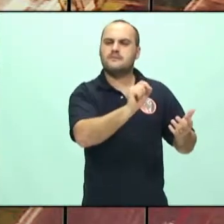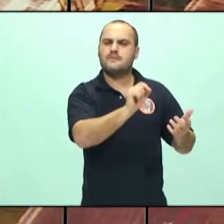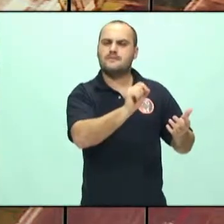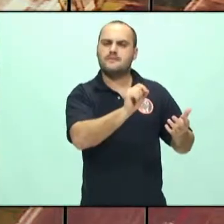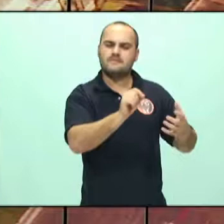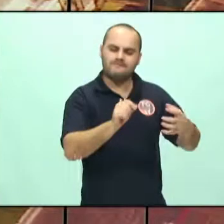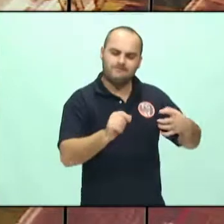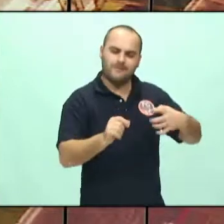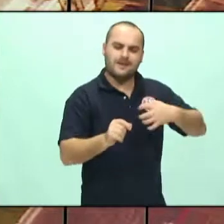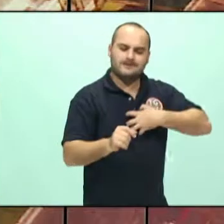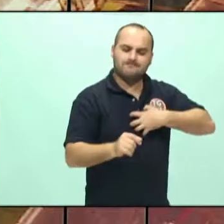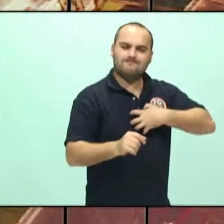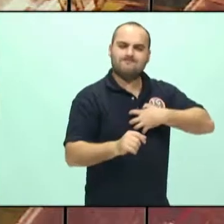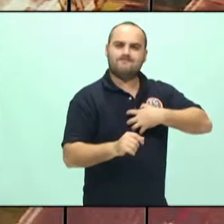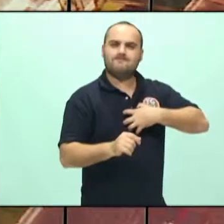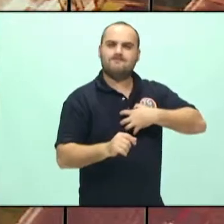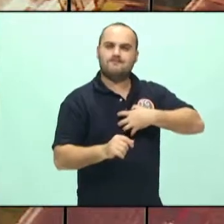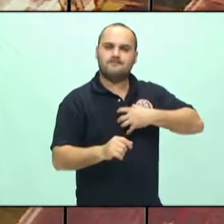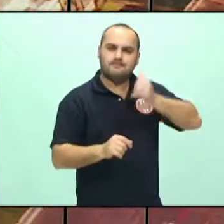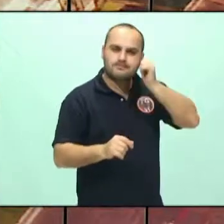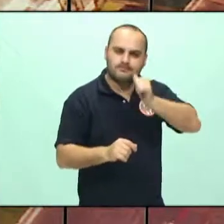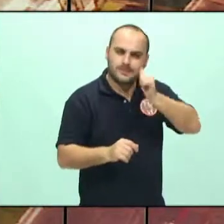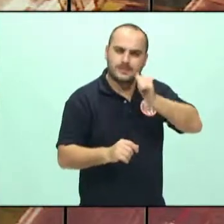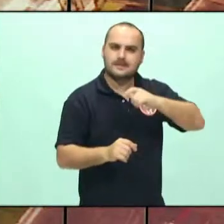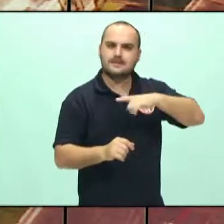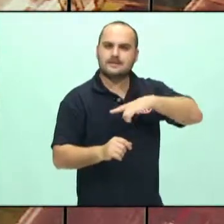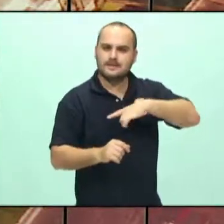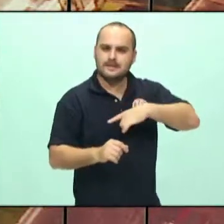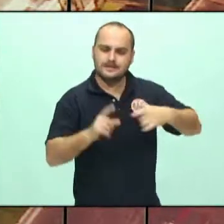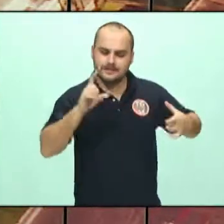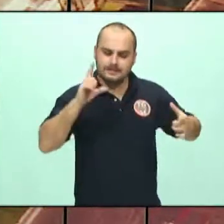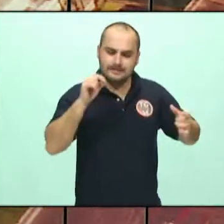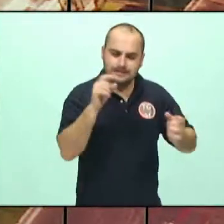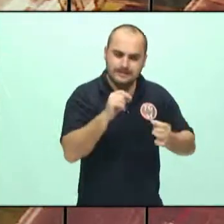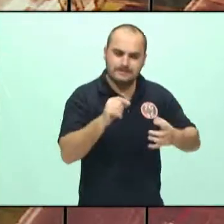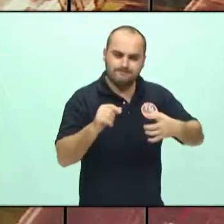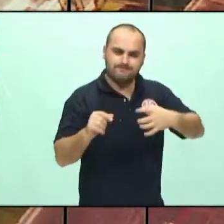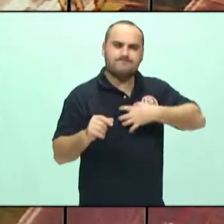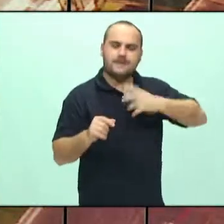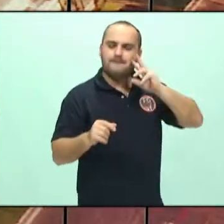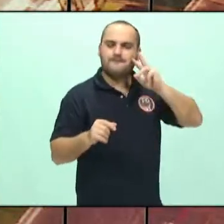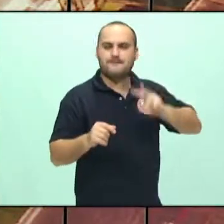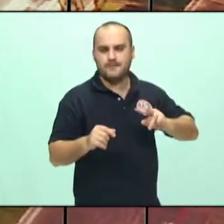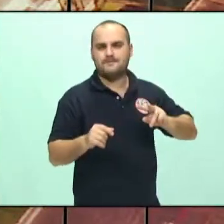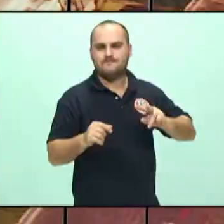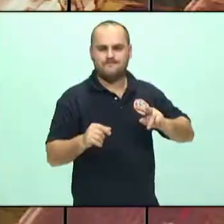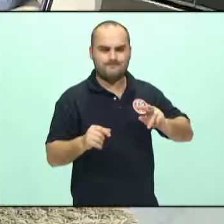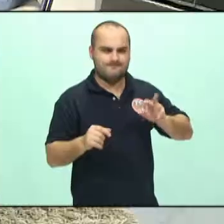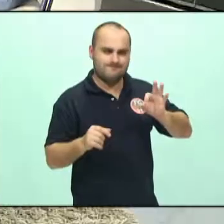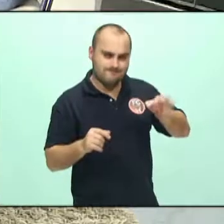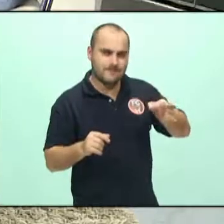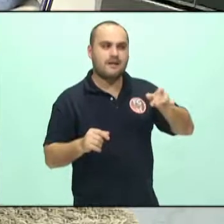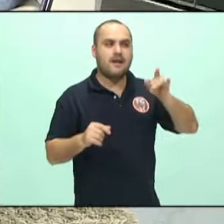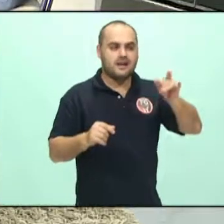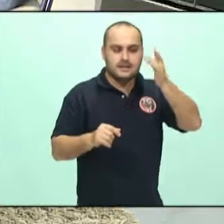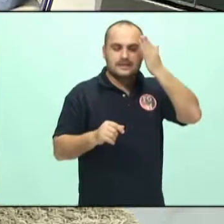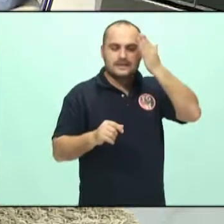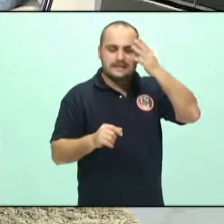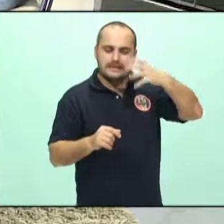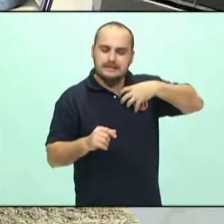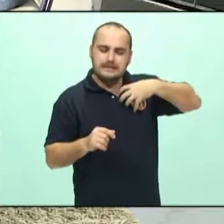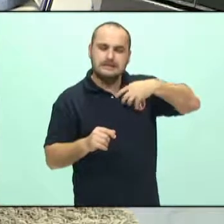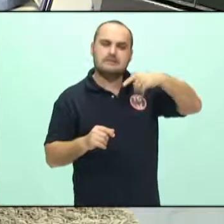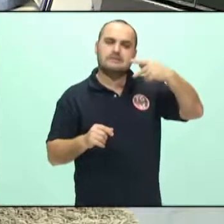mulheres, o sentimento dessas pessoas que são atacadas por essa doença, né, vereador? Chega a ser extremamente comovente,